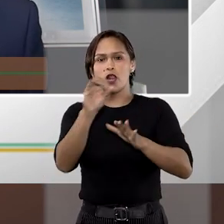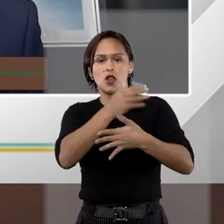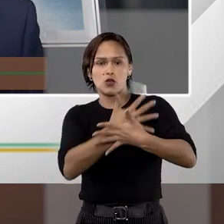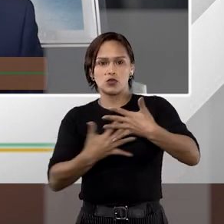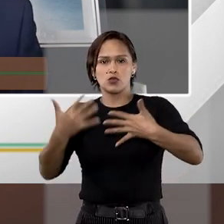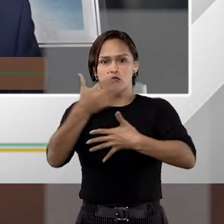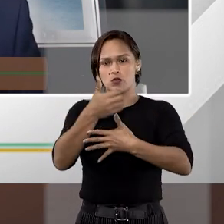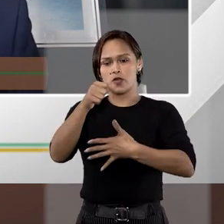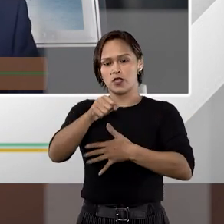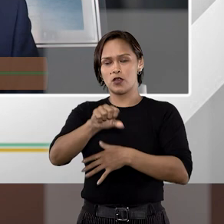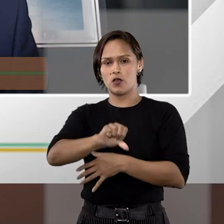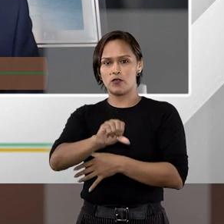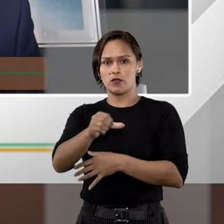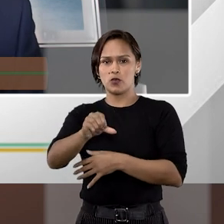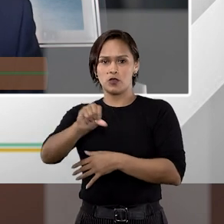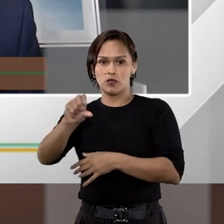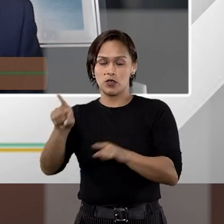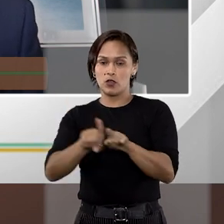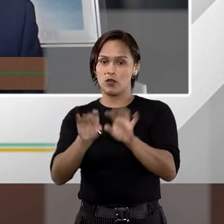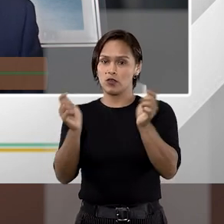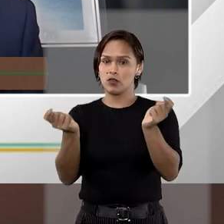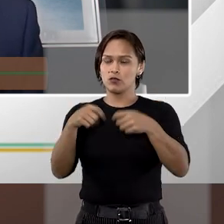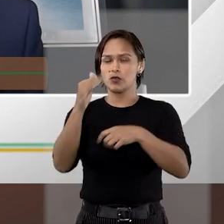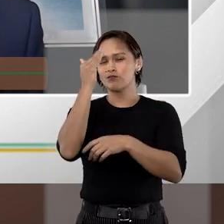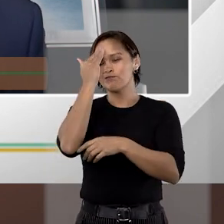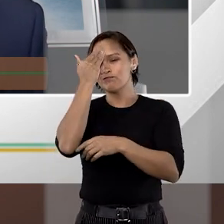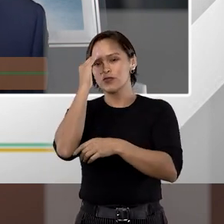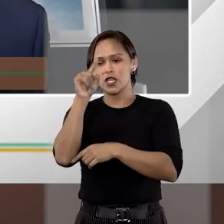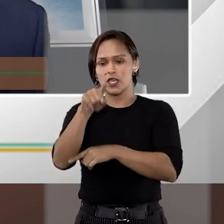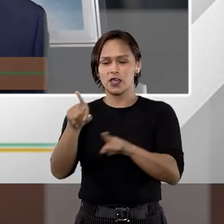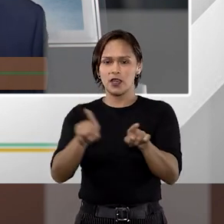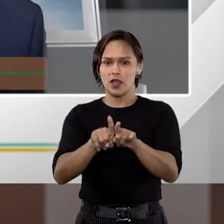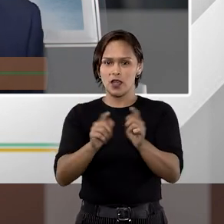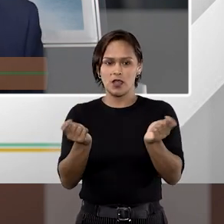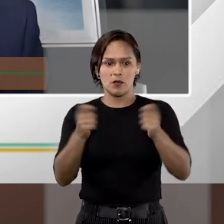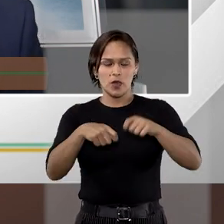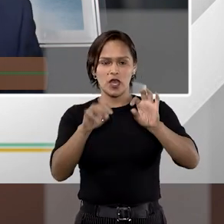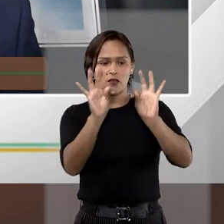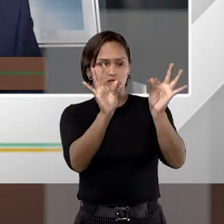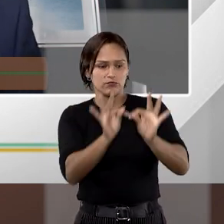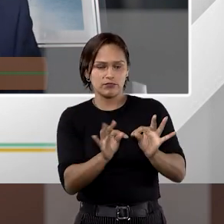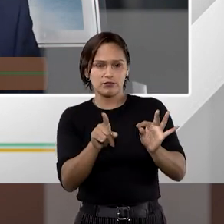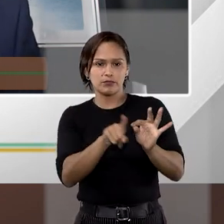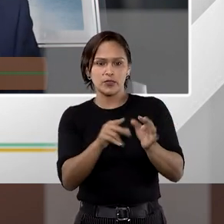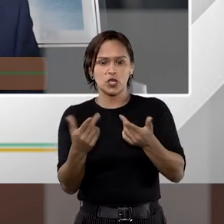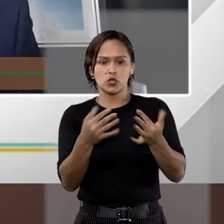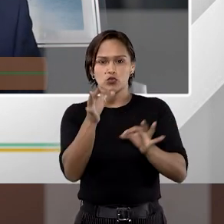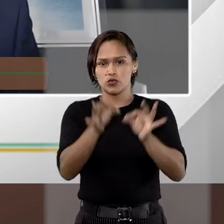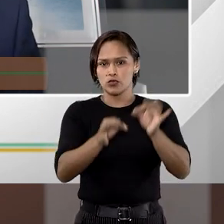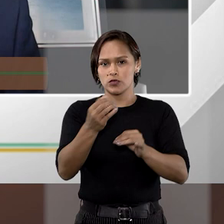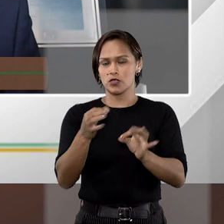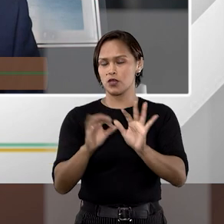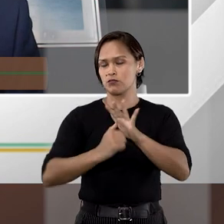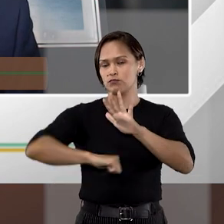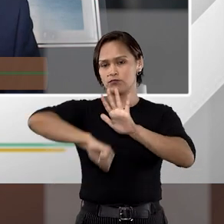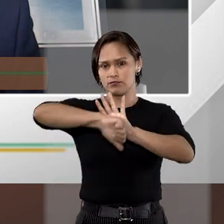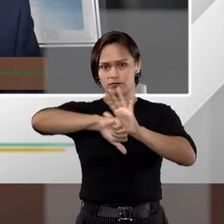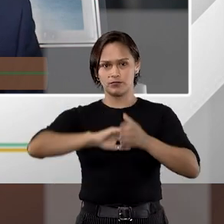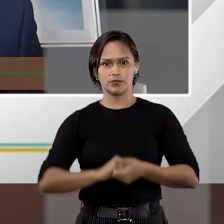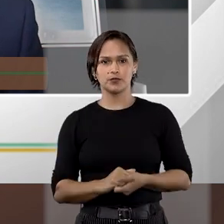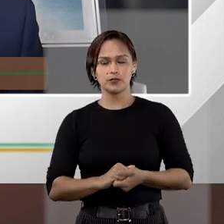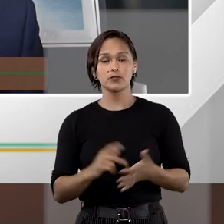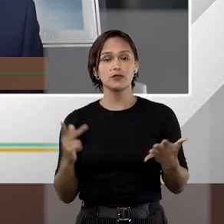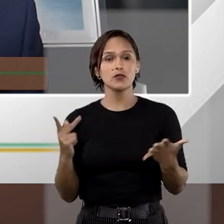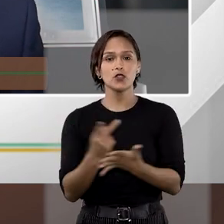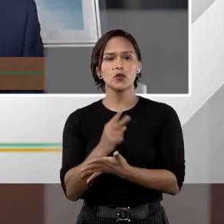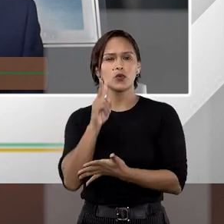sumaríssimo da lei 9.099 o que da compreensão de que ele também é tratado no juizado especial criminal